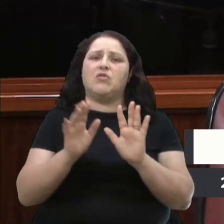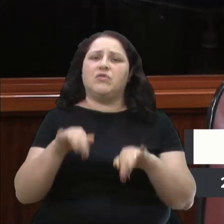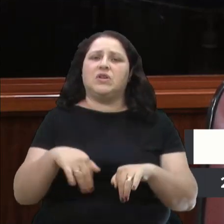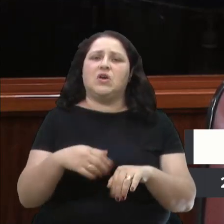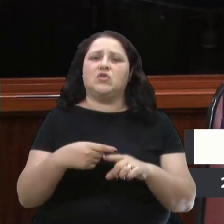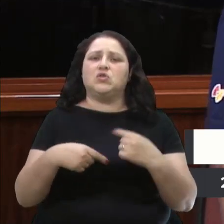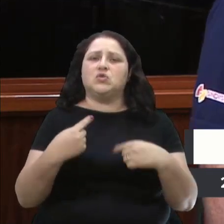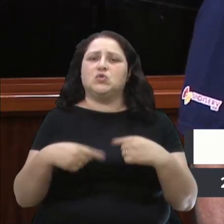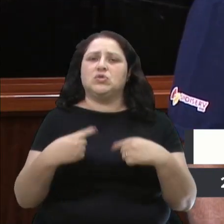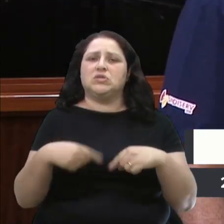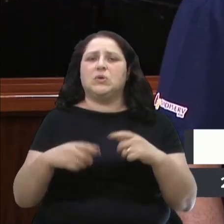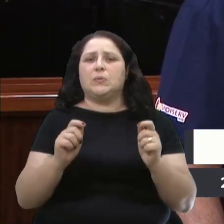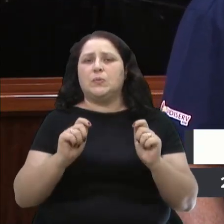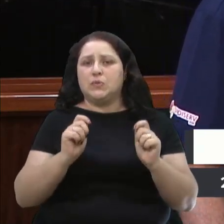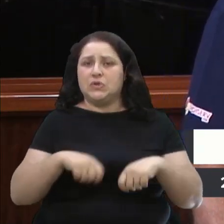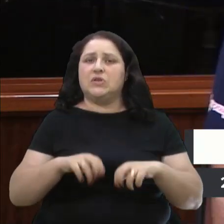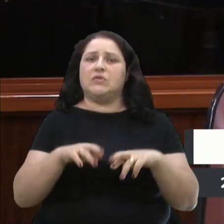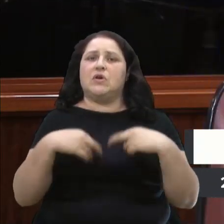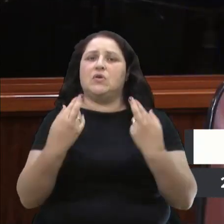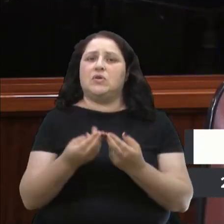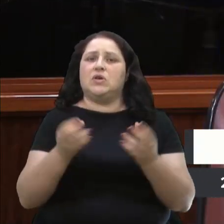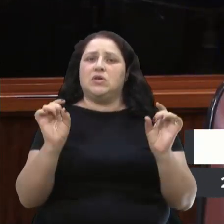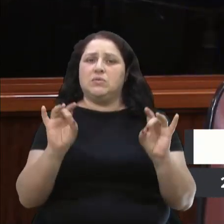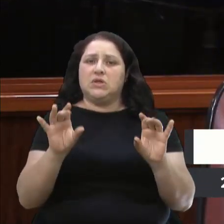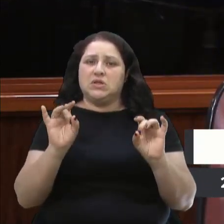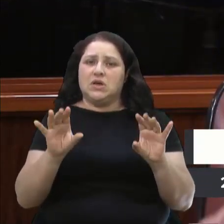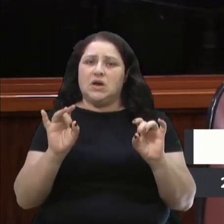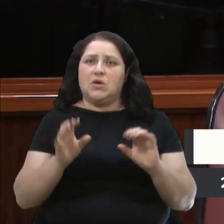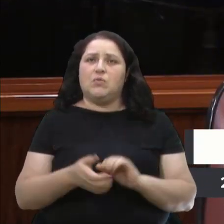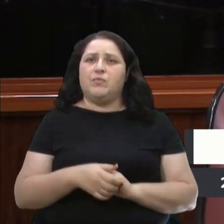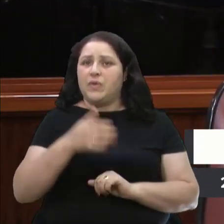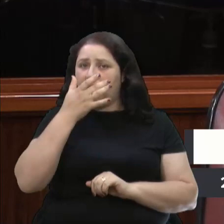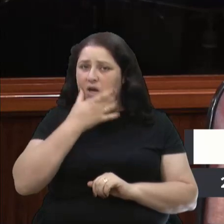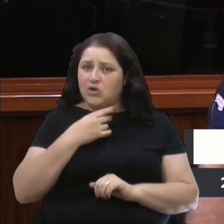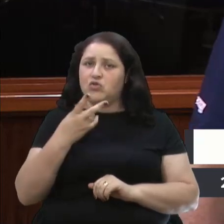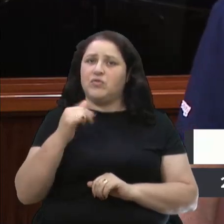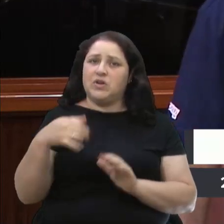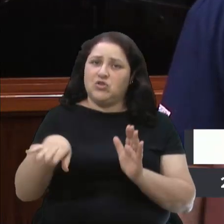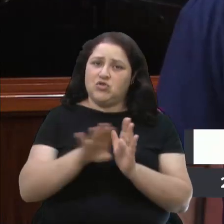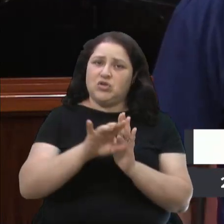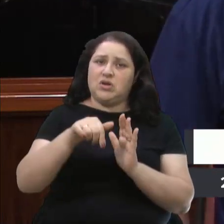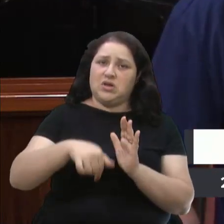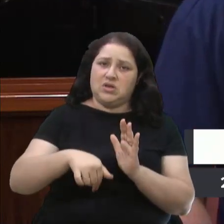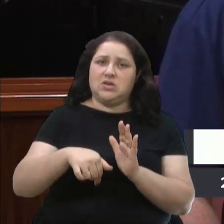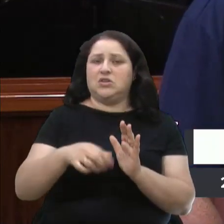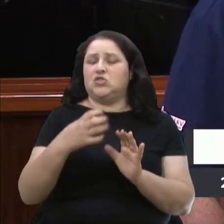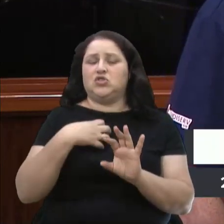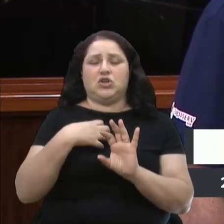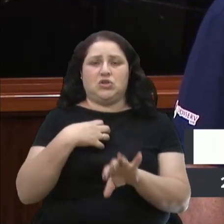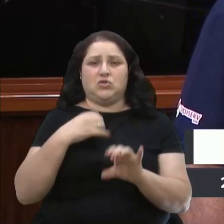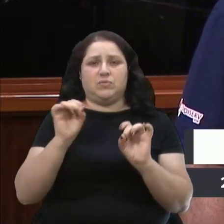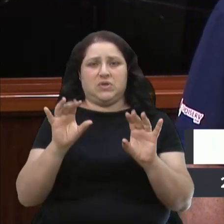da possível sessão extraordinária. Acho que deve vir, né, nesse formato.